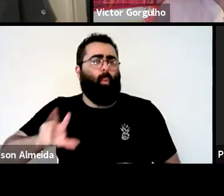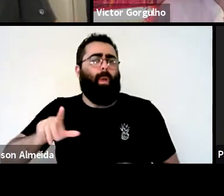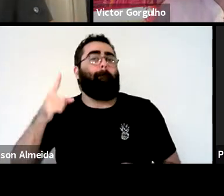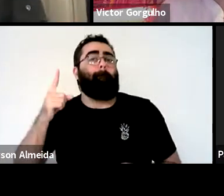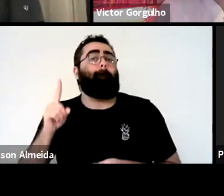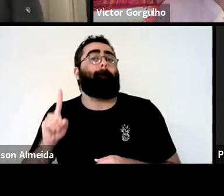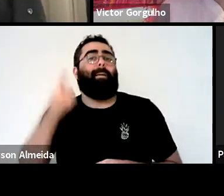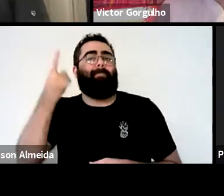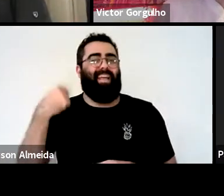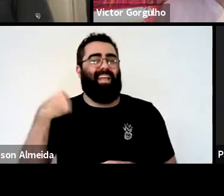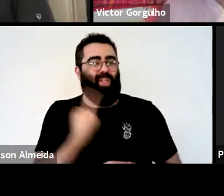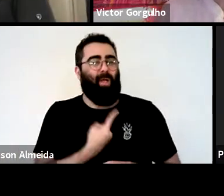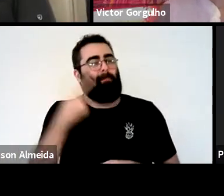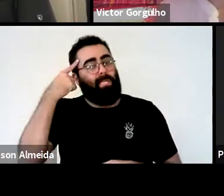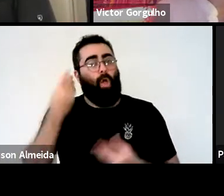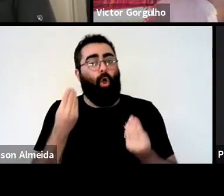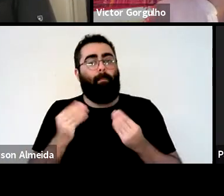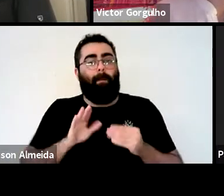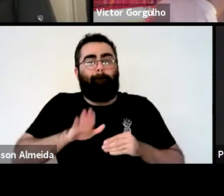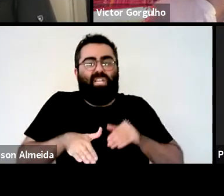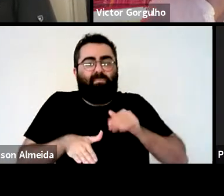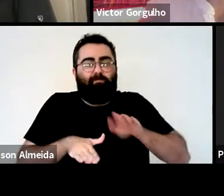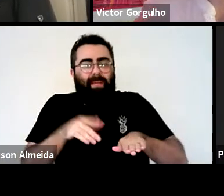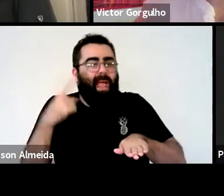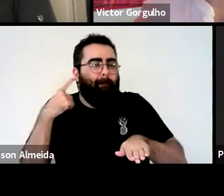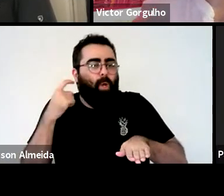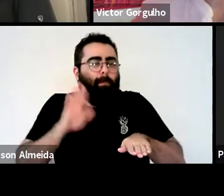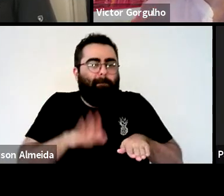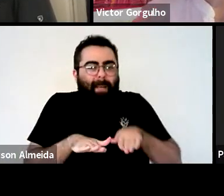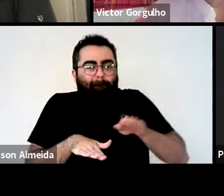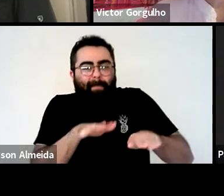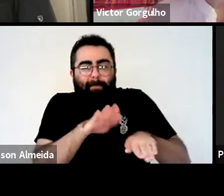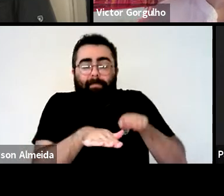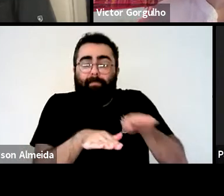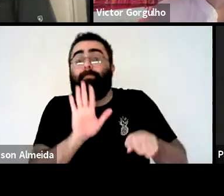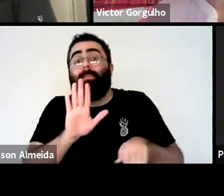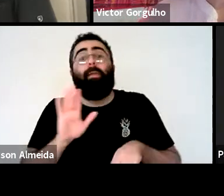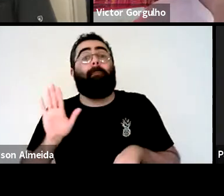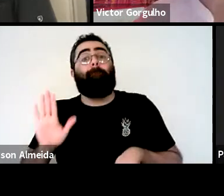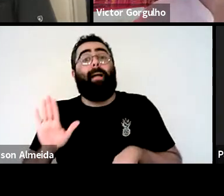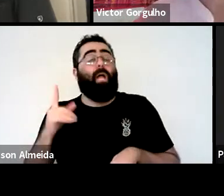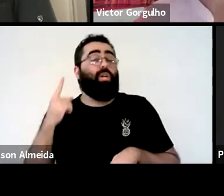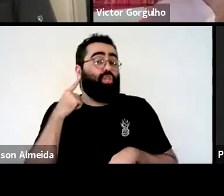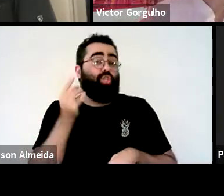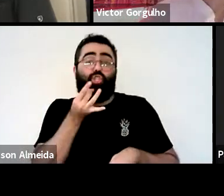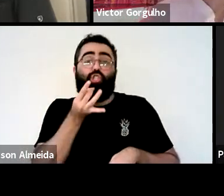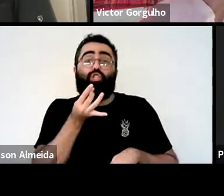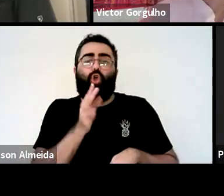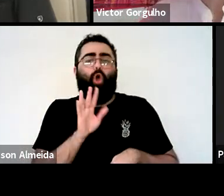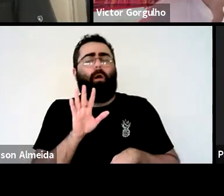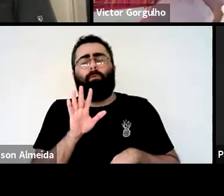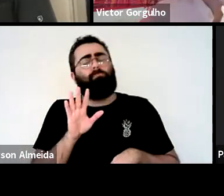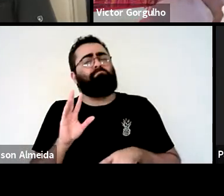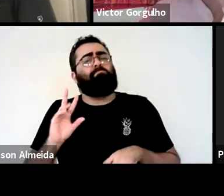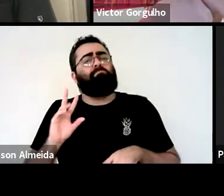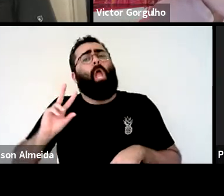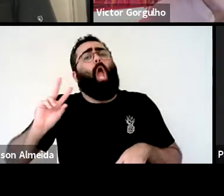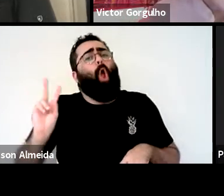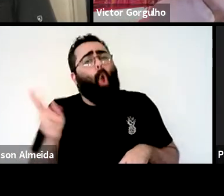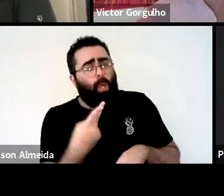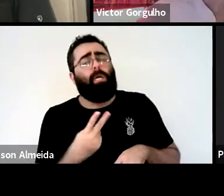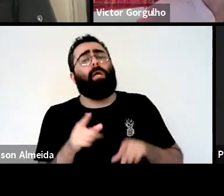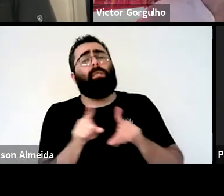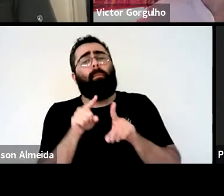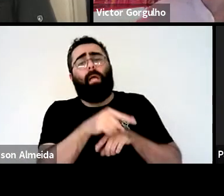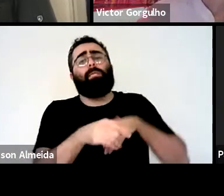chão, tinha uma outra relação, mas foi entendendo que a sonoridade, ela tinha uma coisa que ia acontecendo, e por conta do tênis também era.